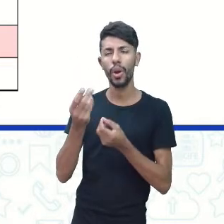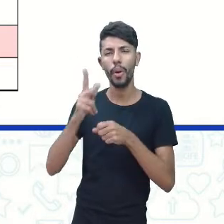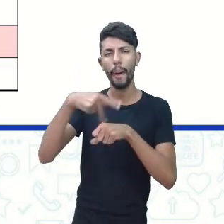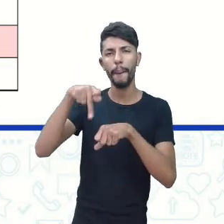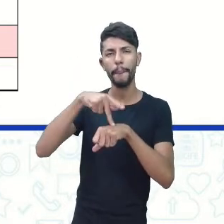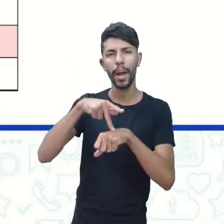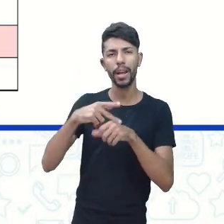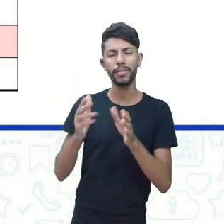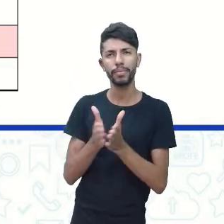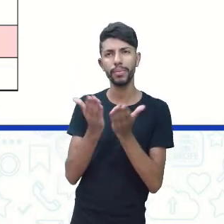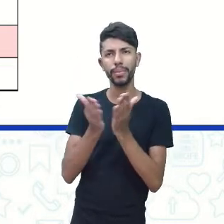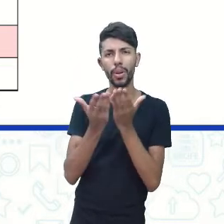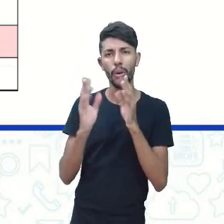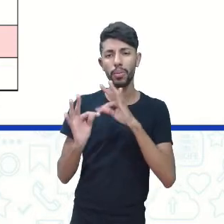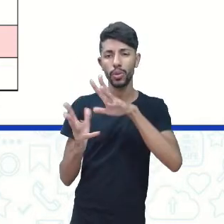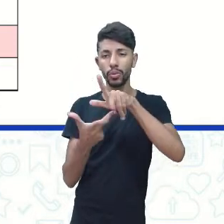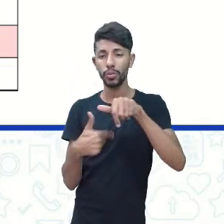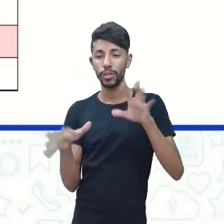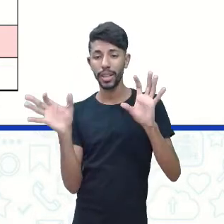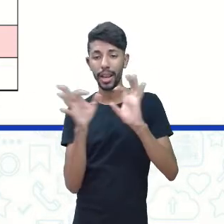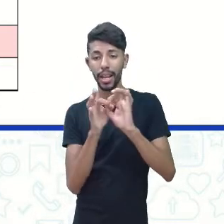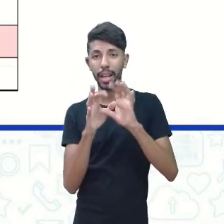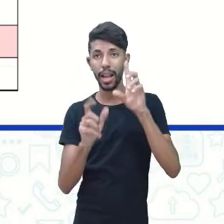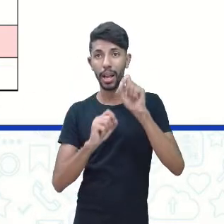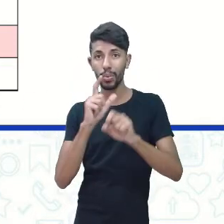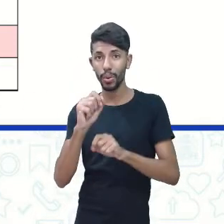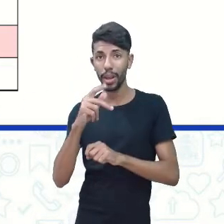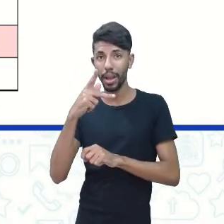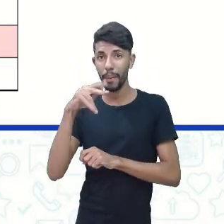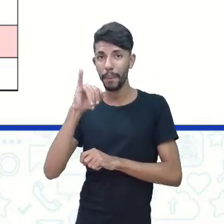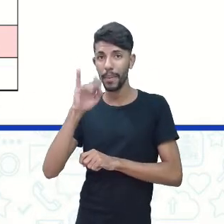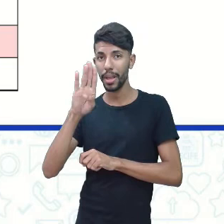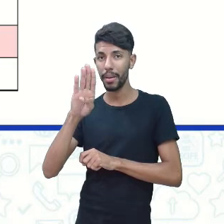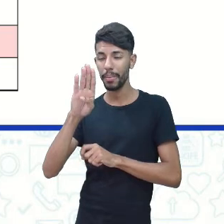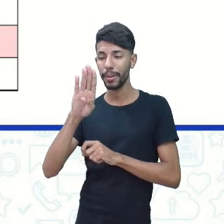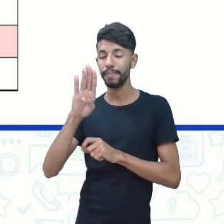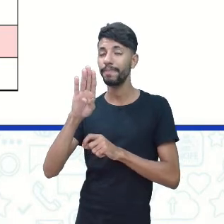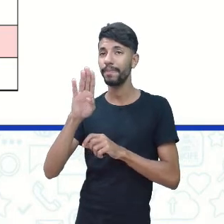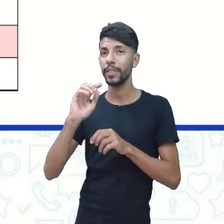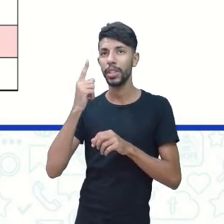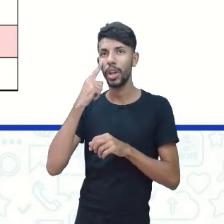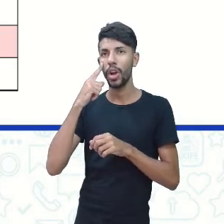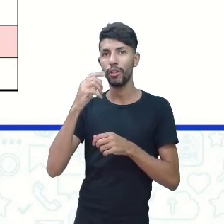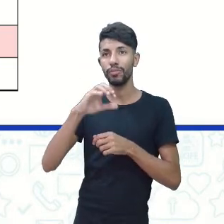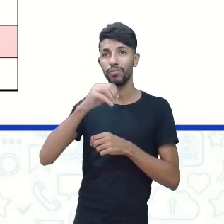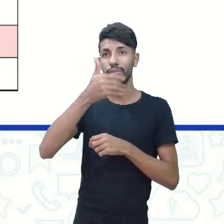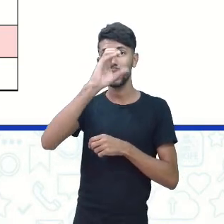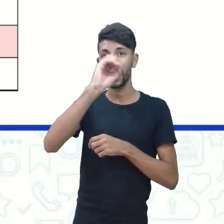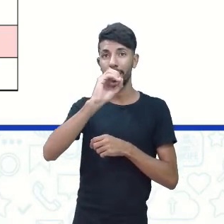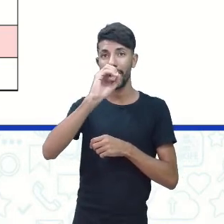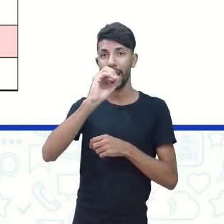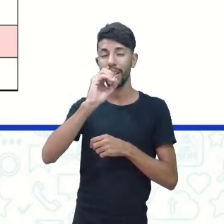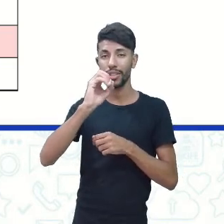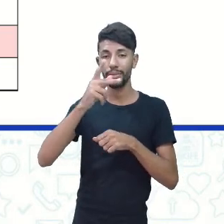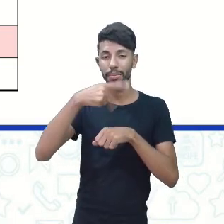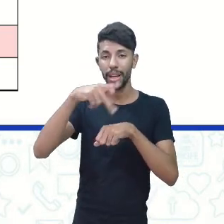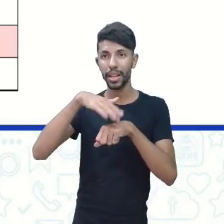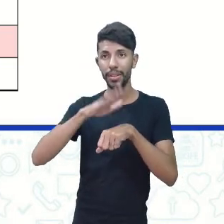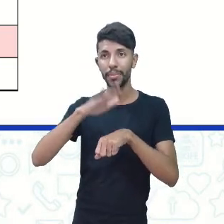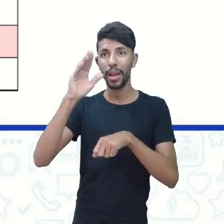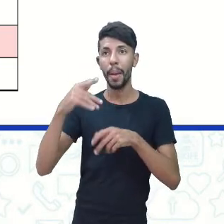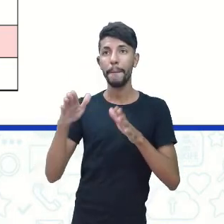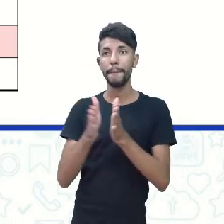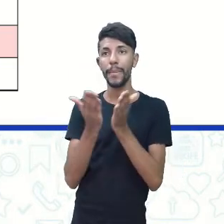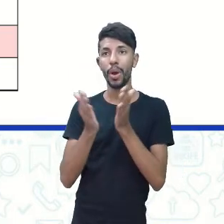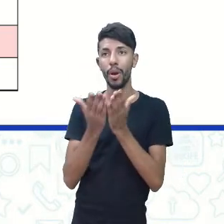mais pobres do mundo de acordo com o PIB. Vocês veem que os 10 países mais pobres do mundo, todos